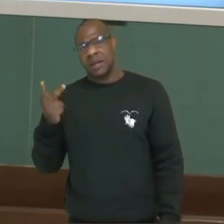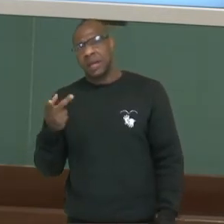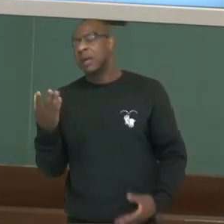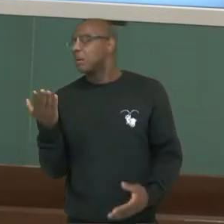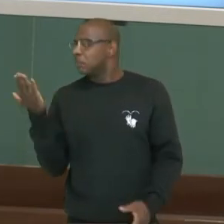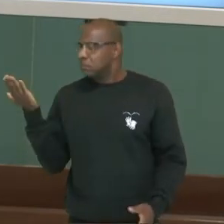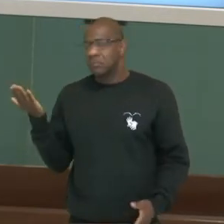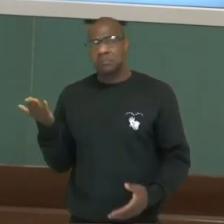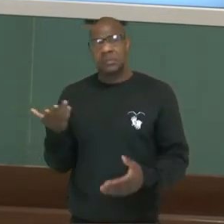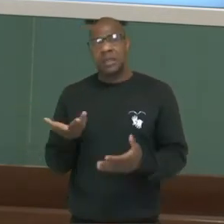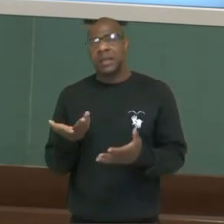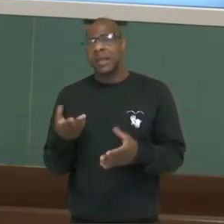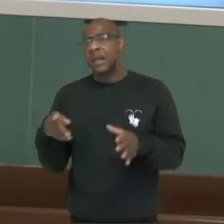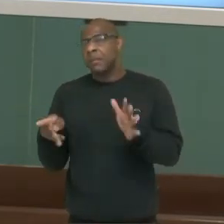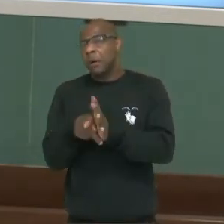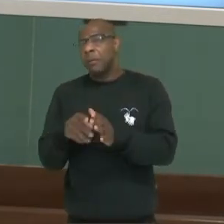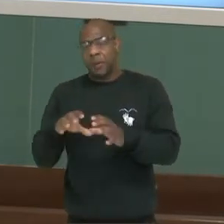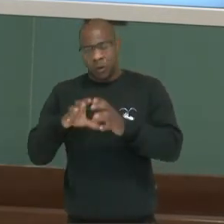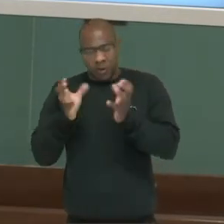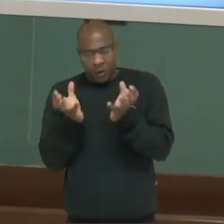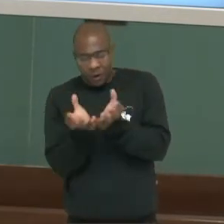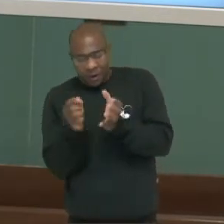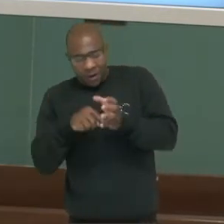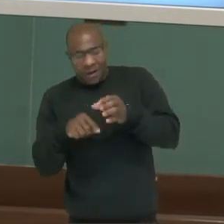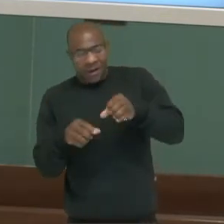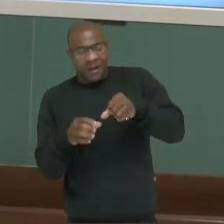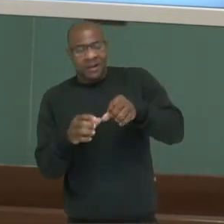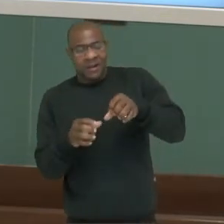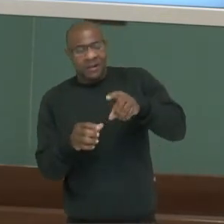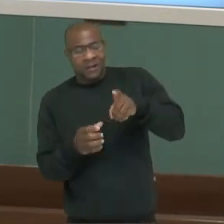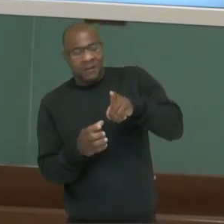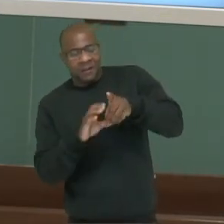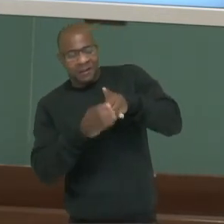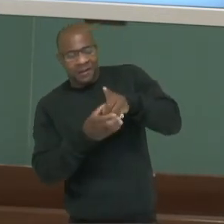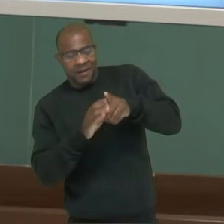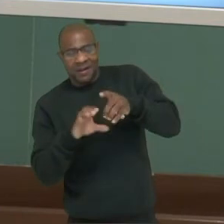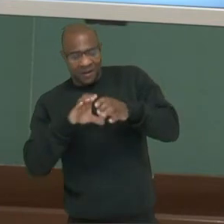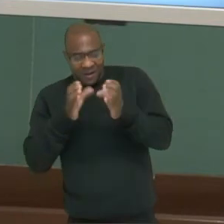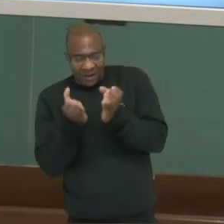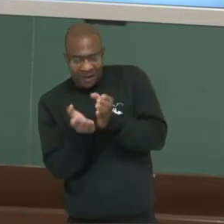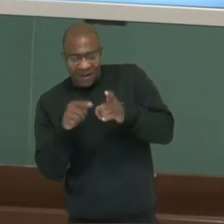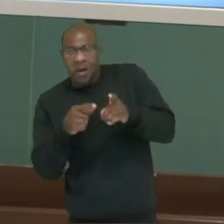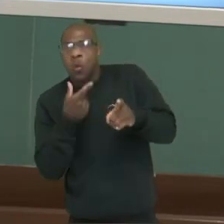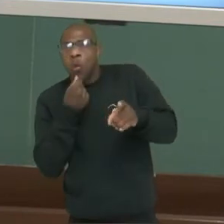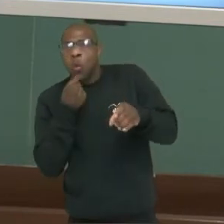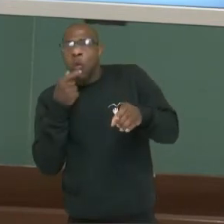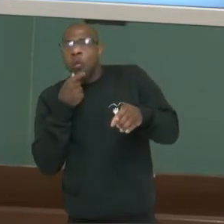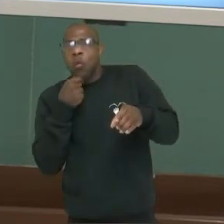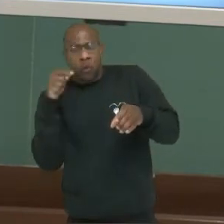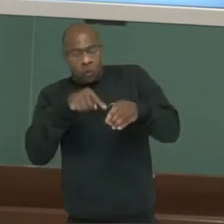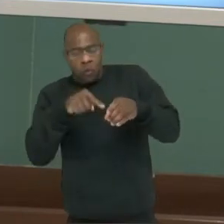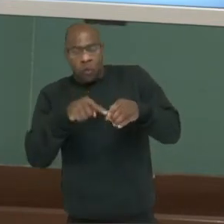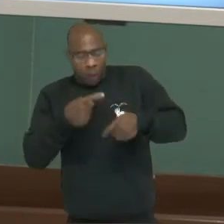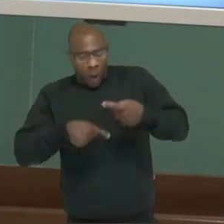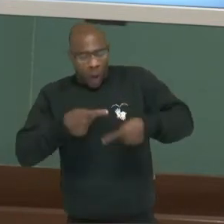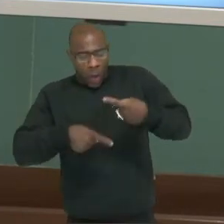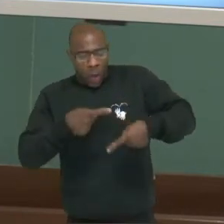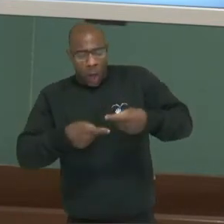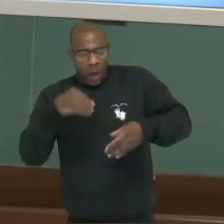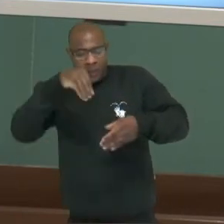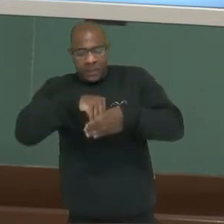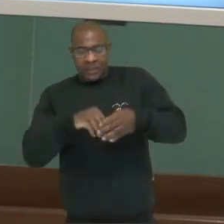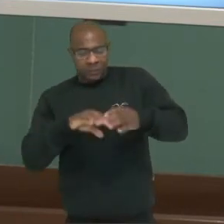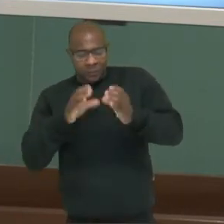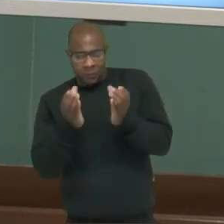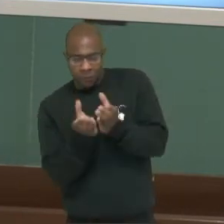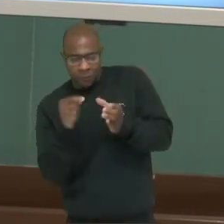sistema reprodutor feminino. Tanto que FSH significa hormônio folículo estimulante, que é uma estrutura